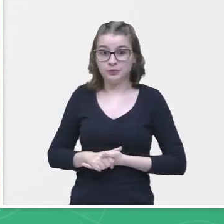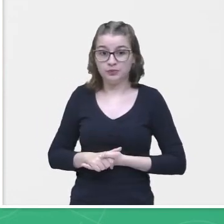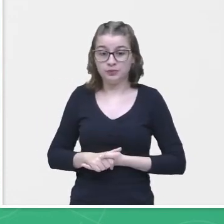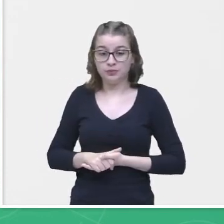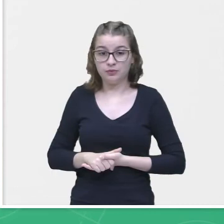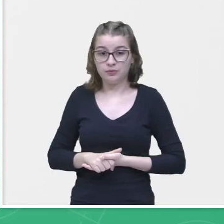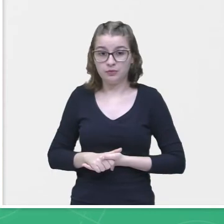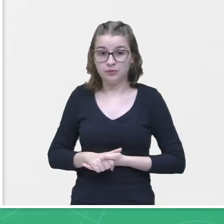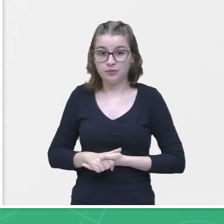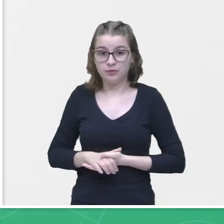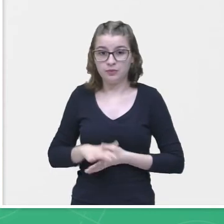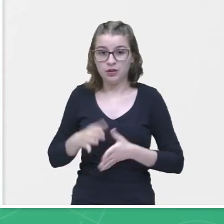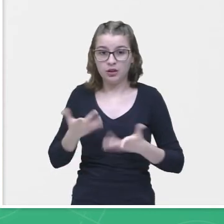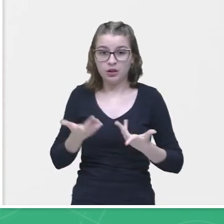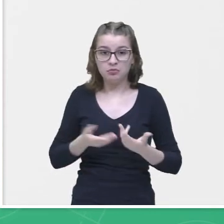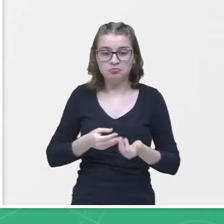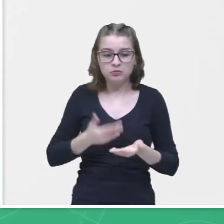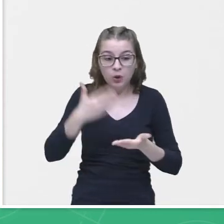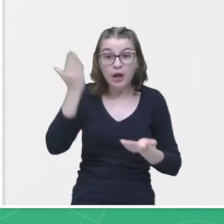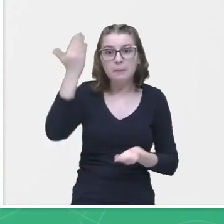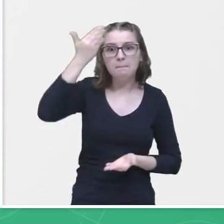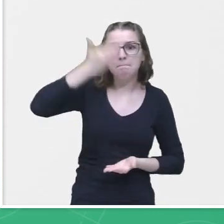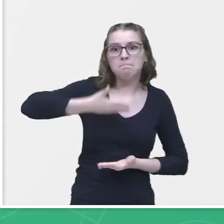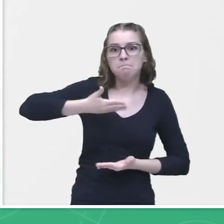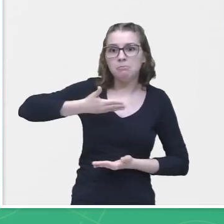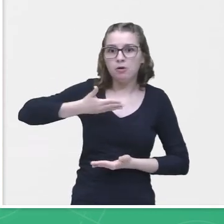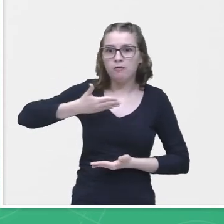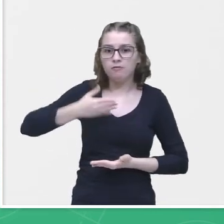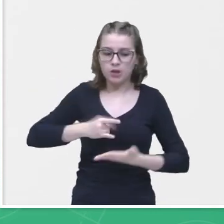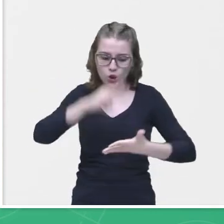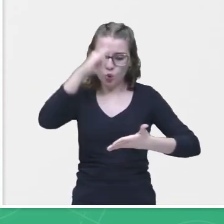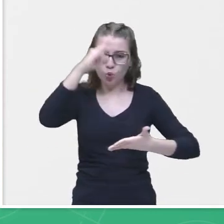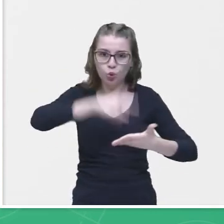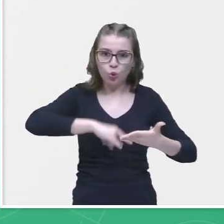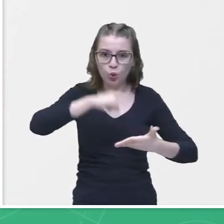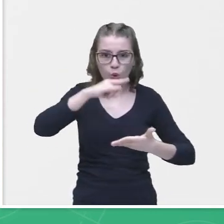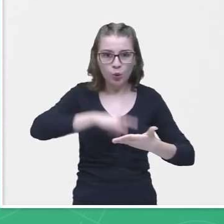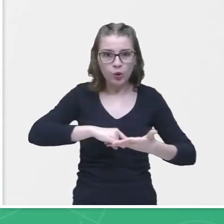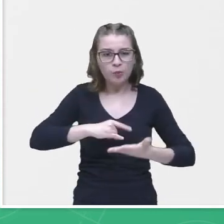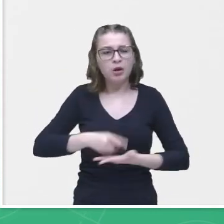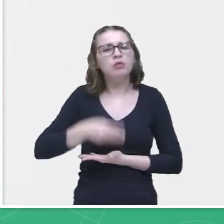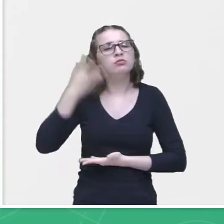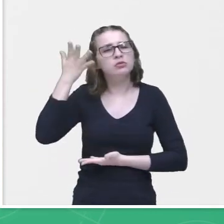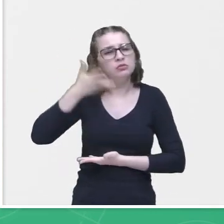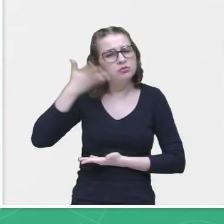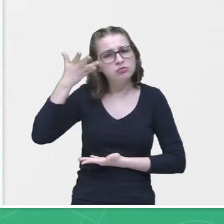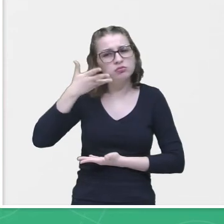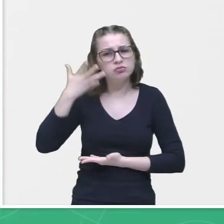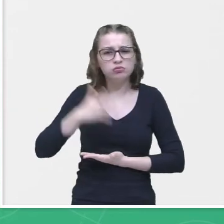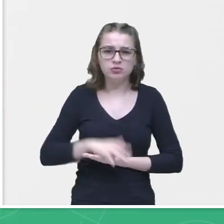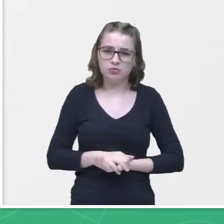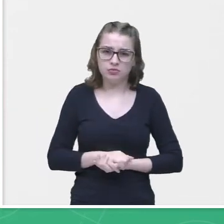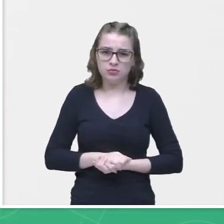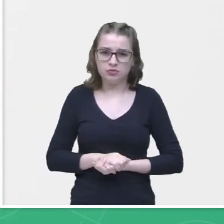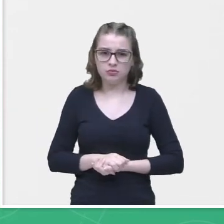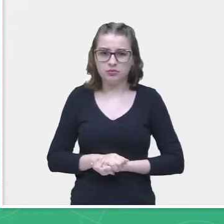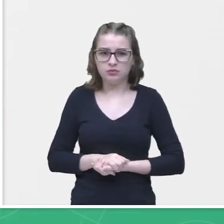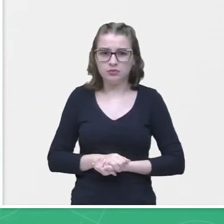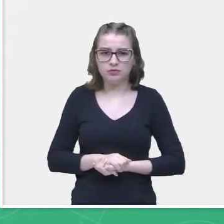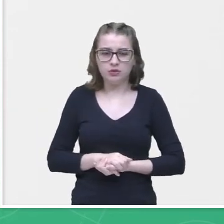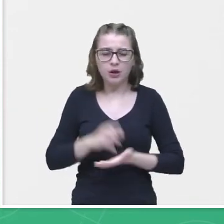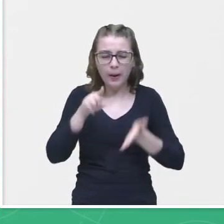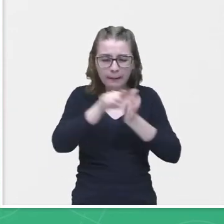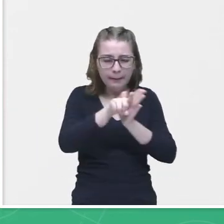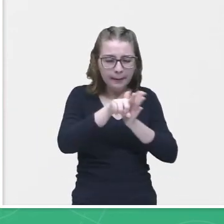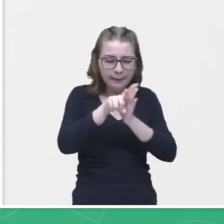estou falando isso baseado em fatos, baseado em questões que eu tenha visto, não é isso? Que eu tenha